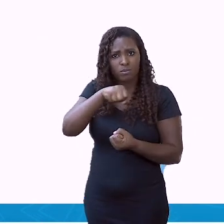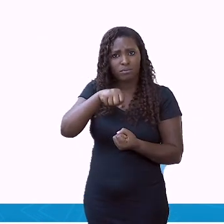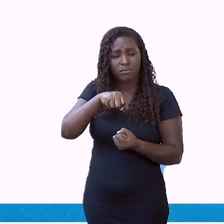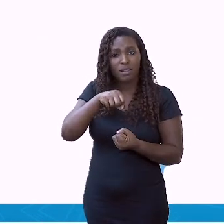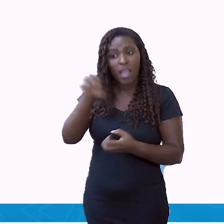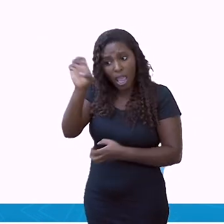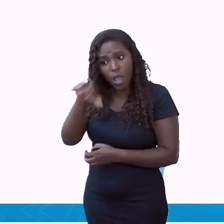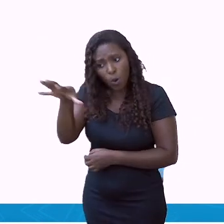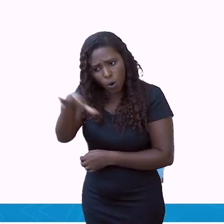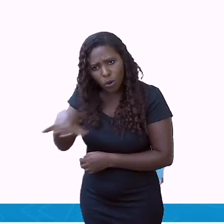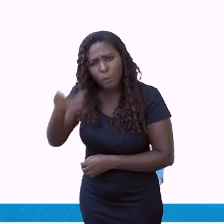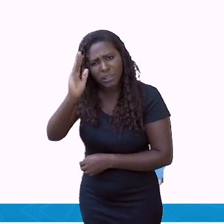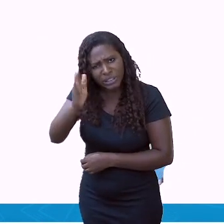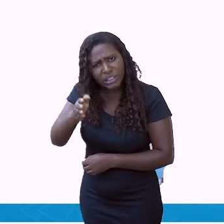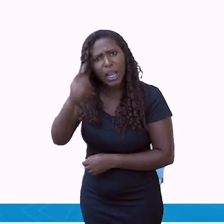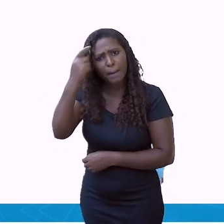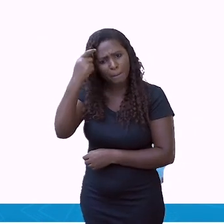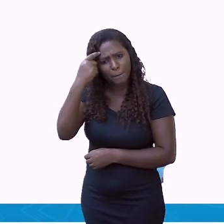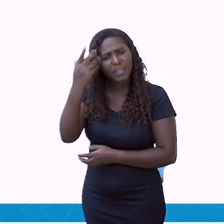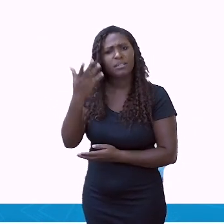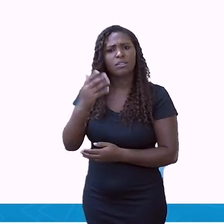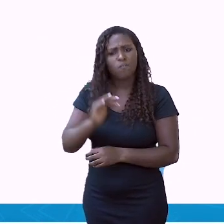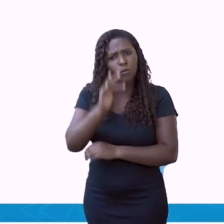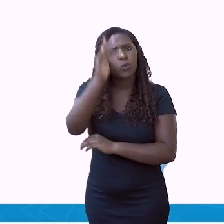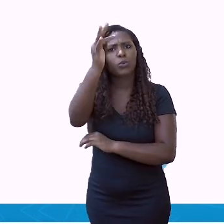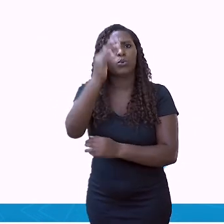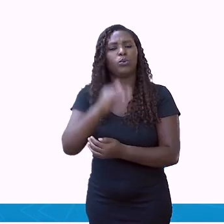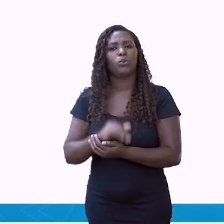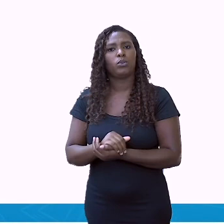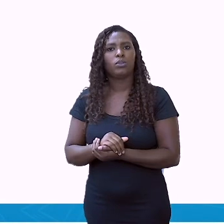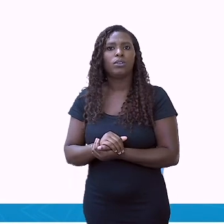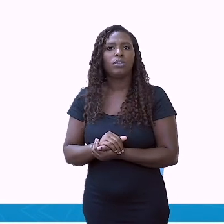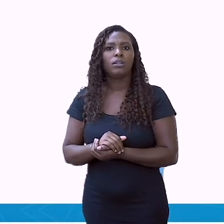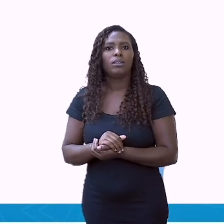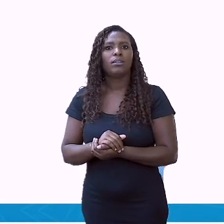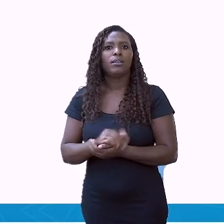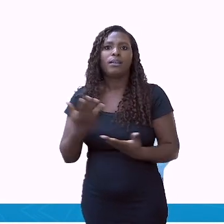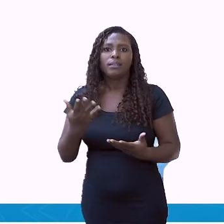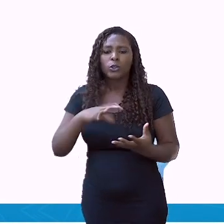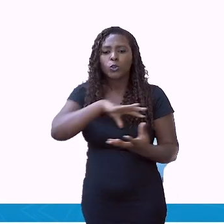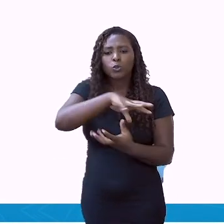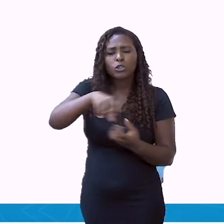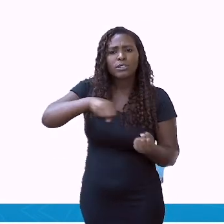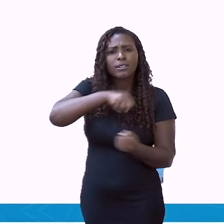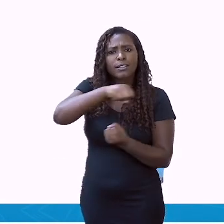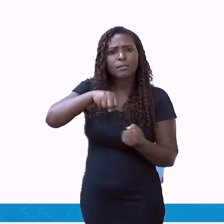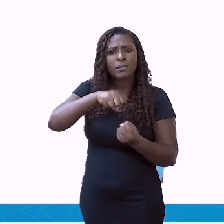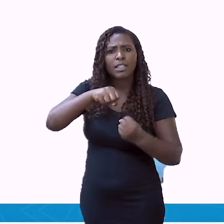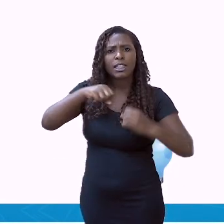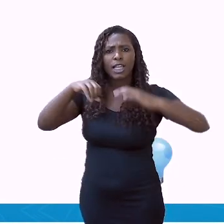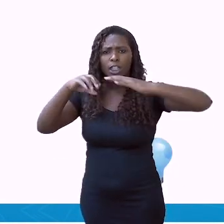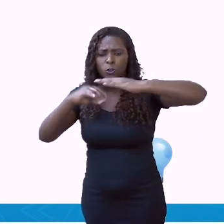país tão grande como o nosso, será que precisa ficar preso a um único tipo de energia?